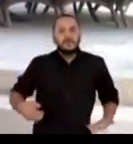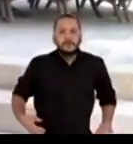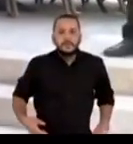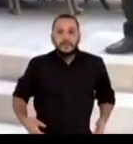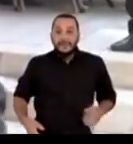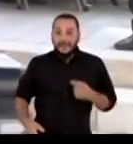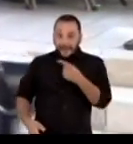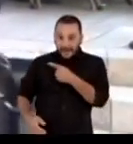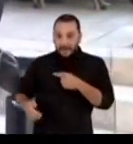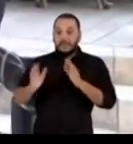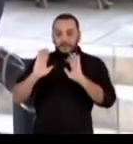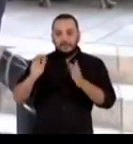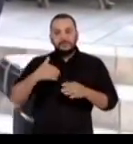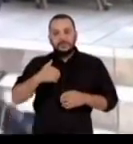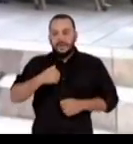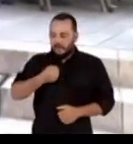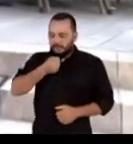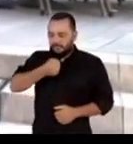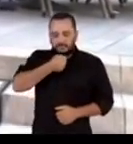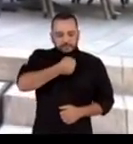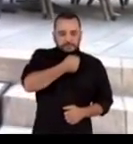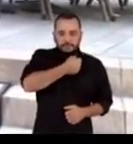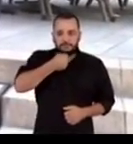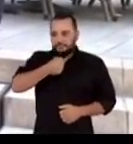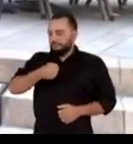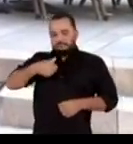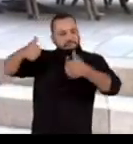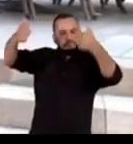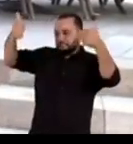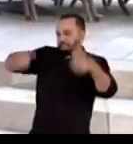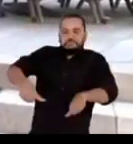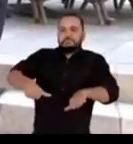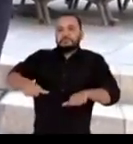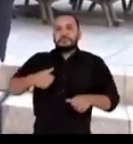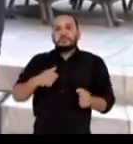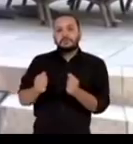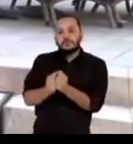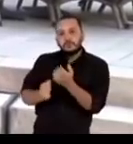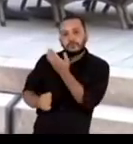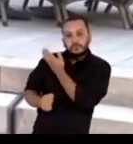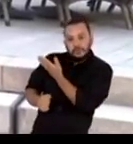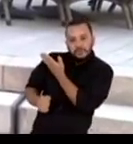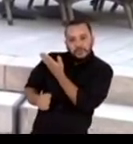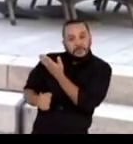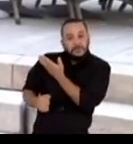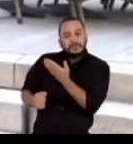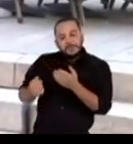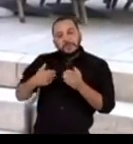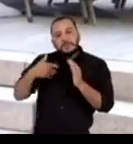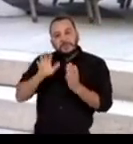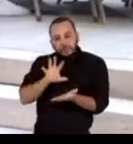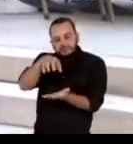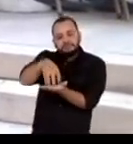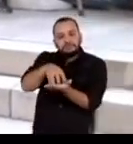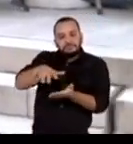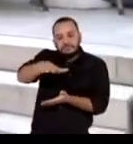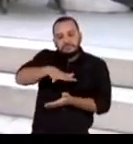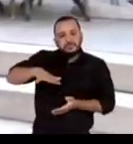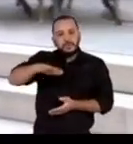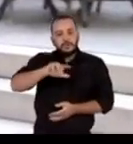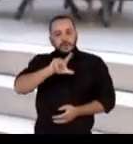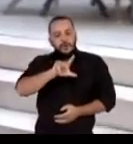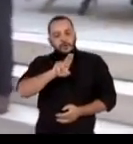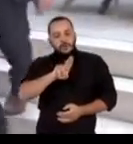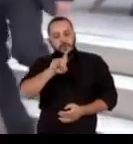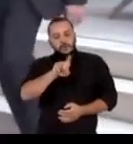Ele cancelou uma coletiva de imprensa que faria com o chanceler Xavier Bettel na sede do governo de Luxemburgo. E mais